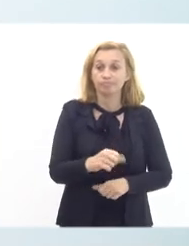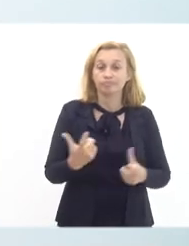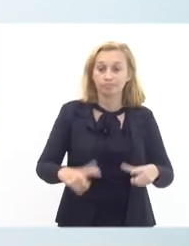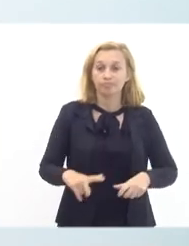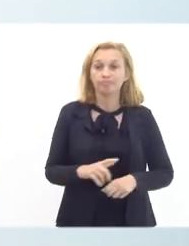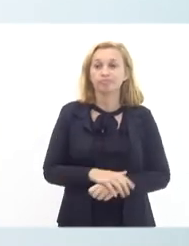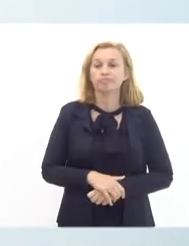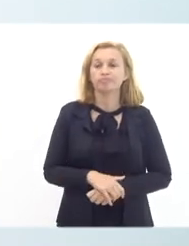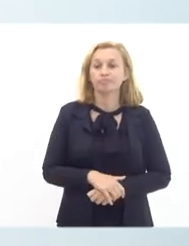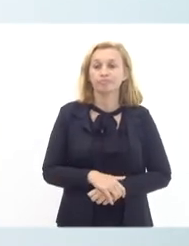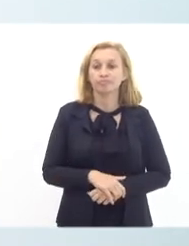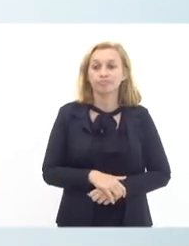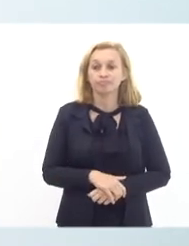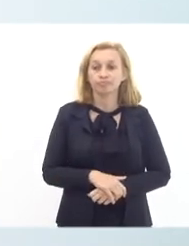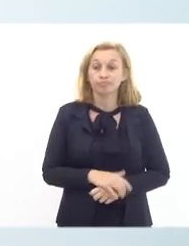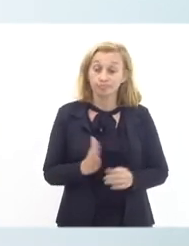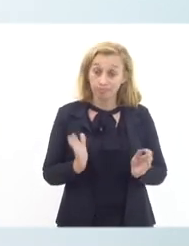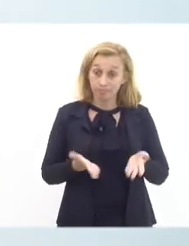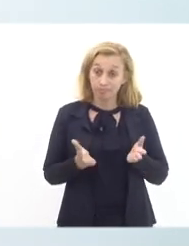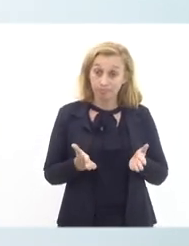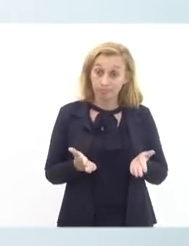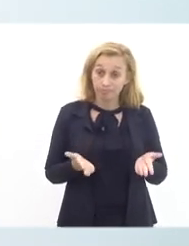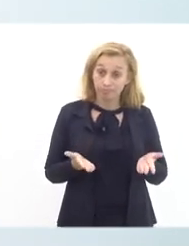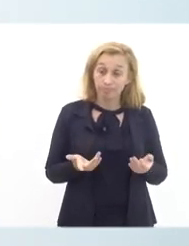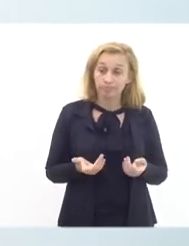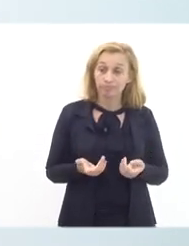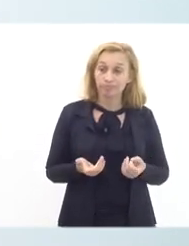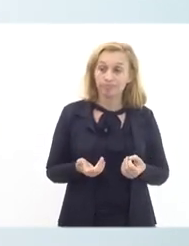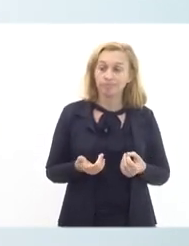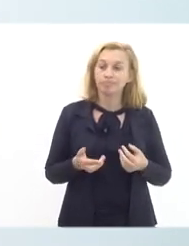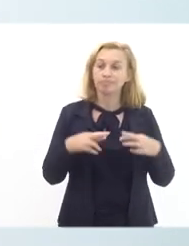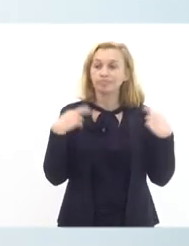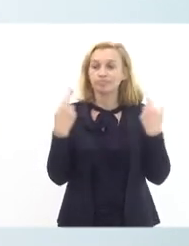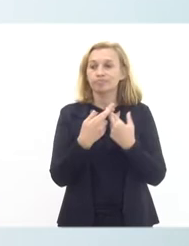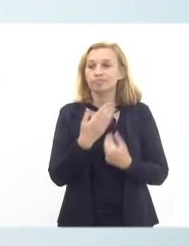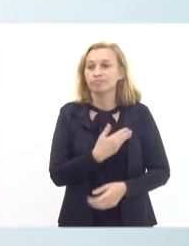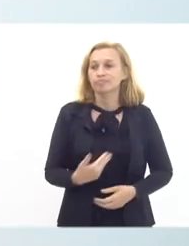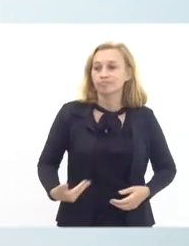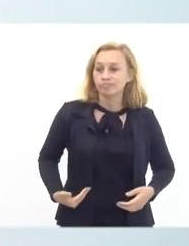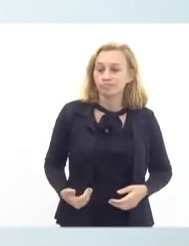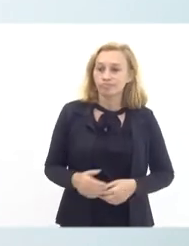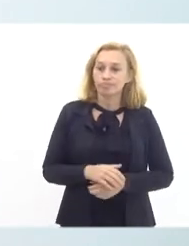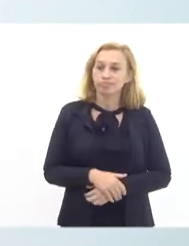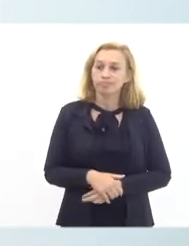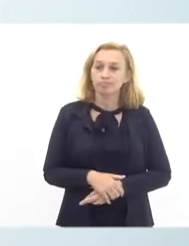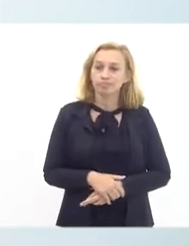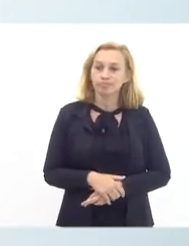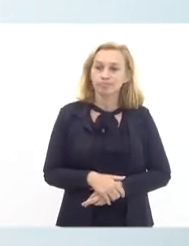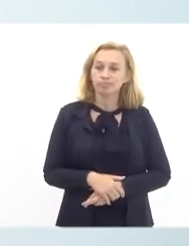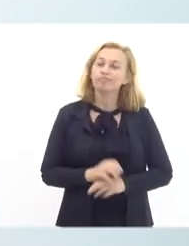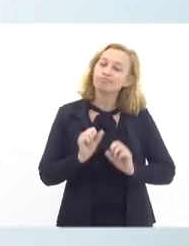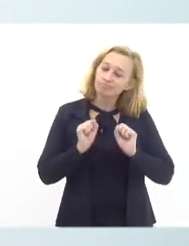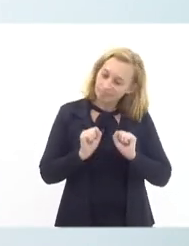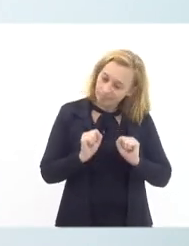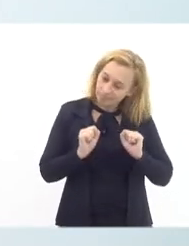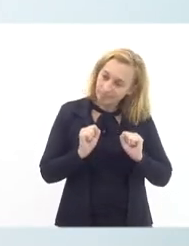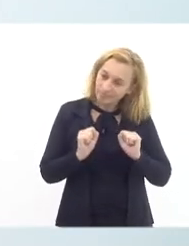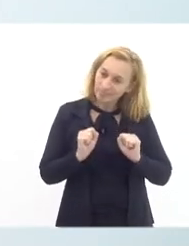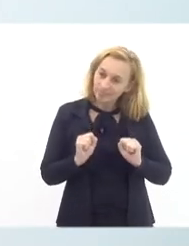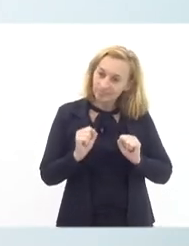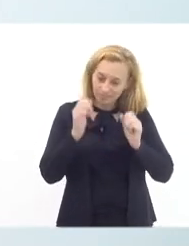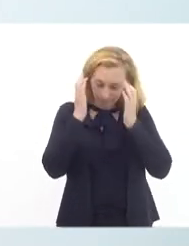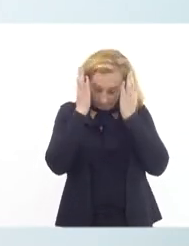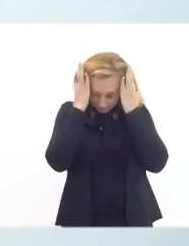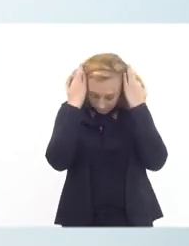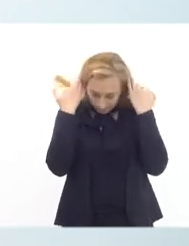espaço. E aí hoje a gente está aí tendo essa audiência pública para que a gente possa passar